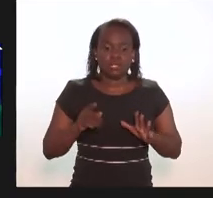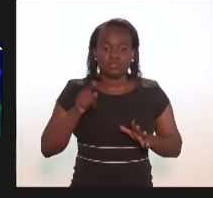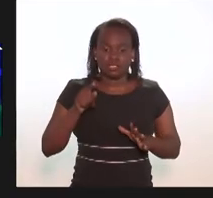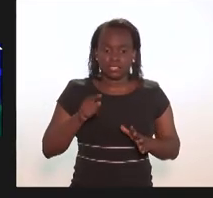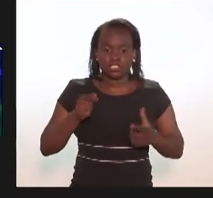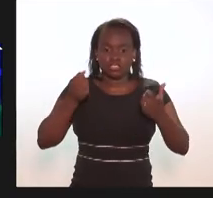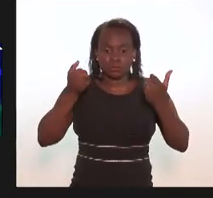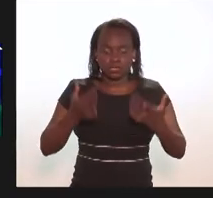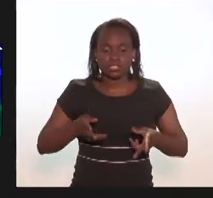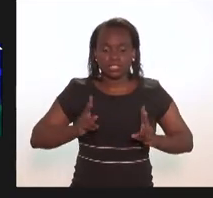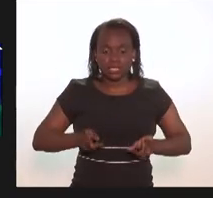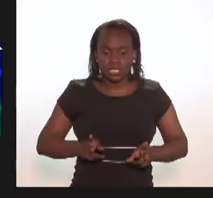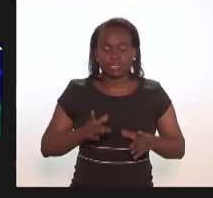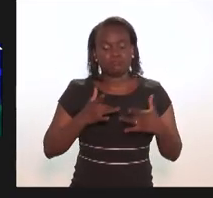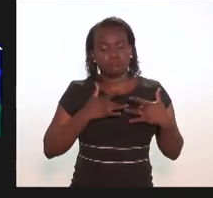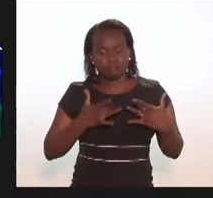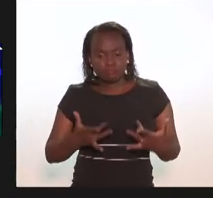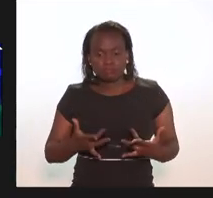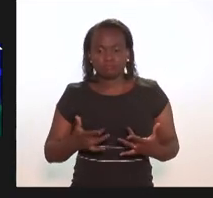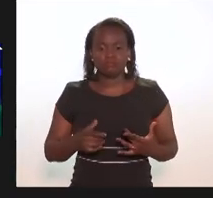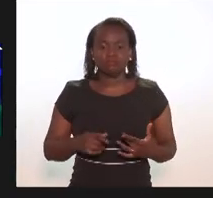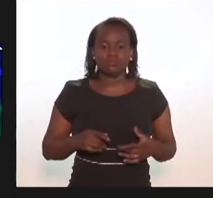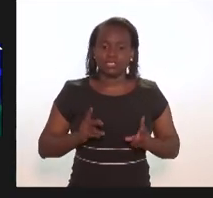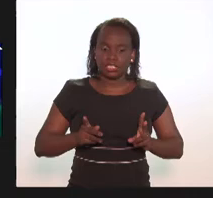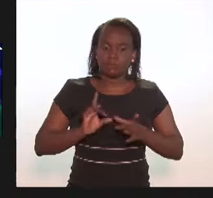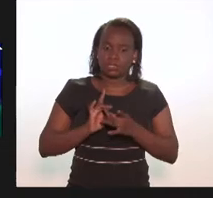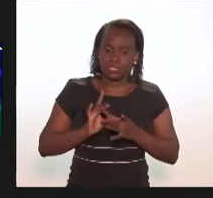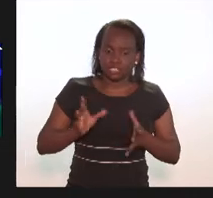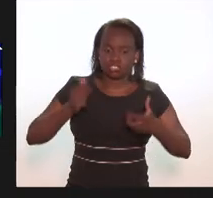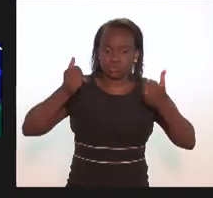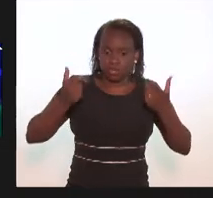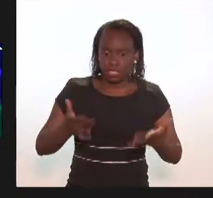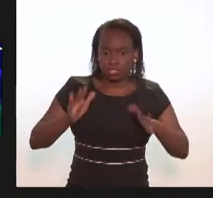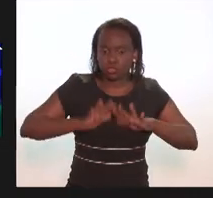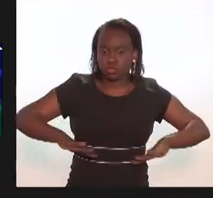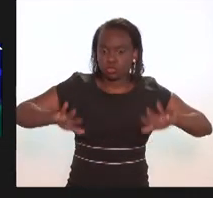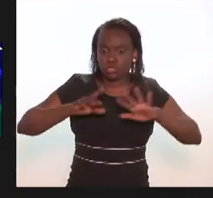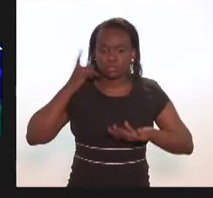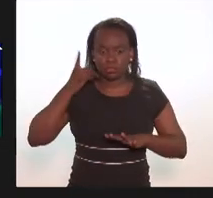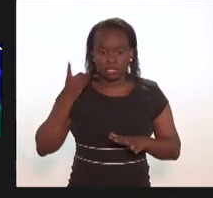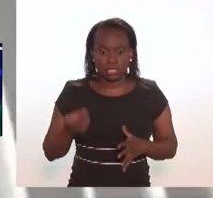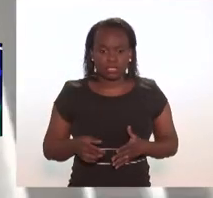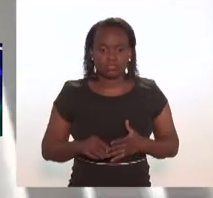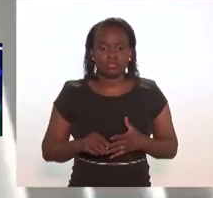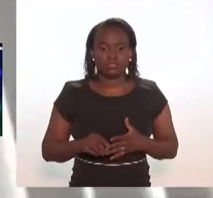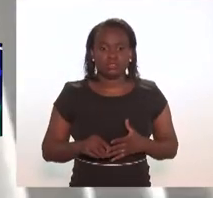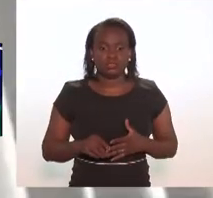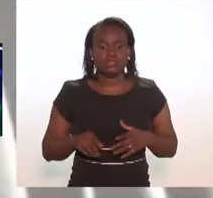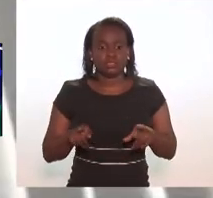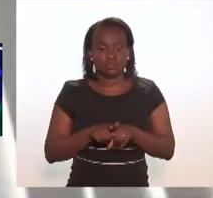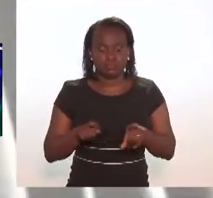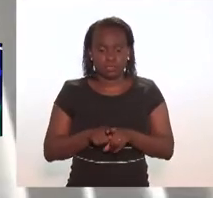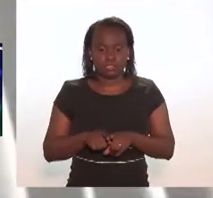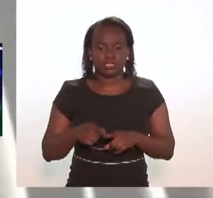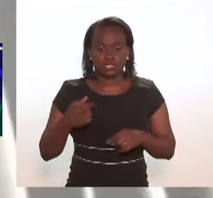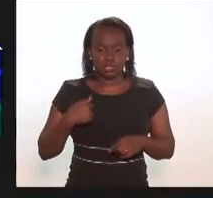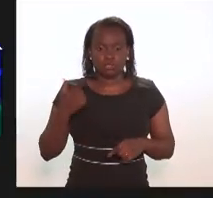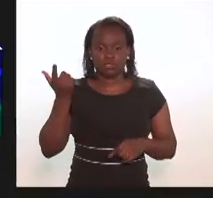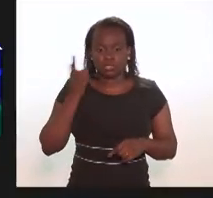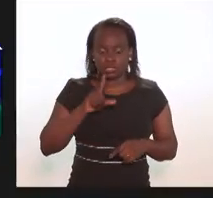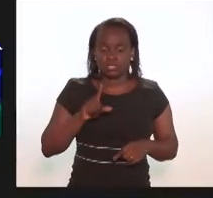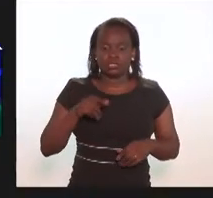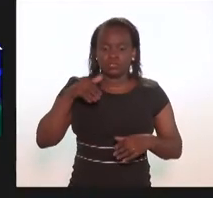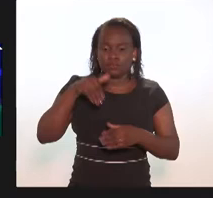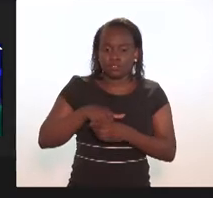Excelência sempre generoso, sempre concede a palavra a todos os deputados, inclusive conseguindo